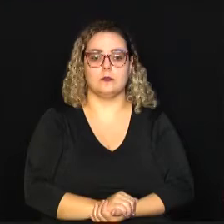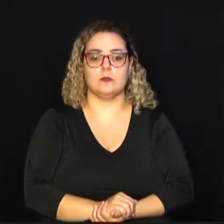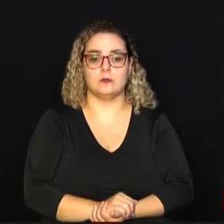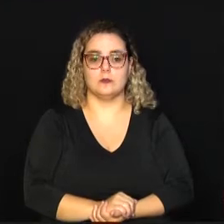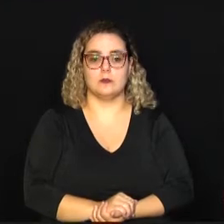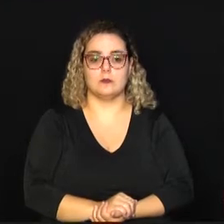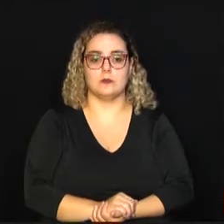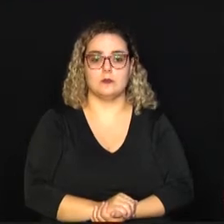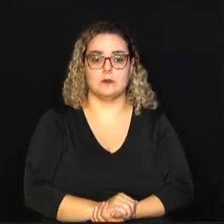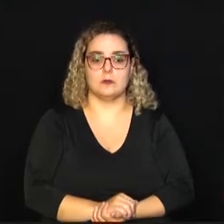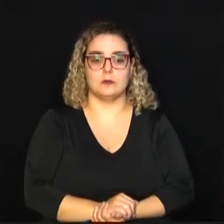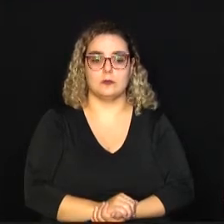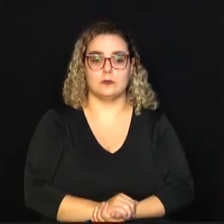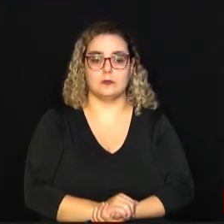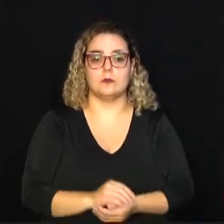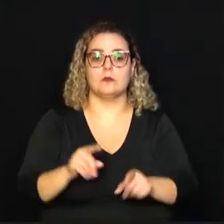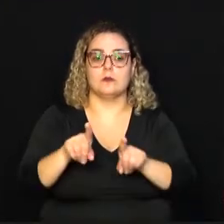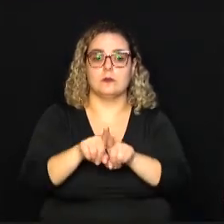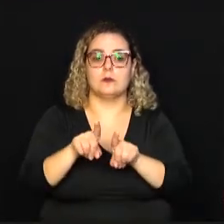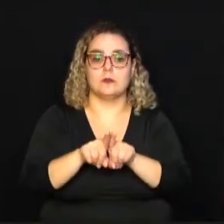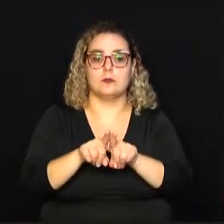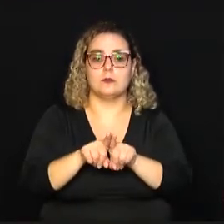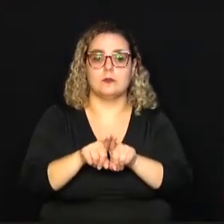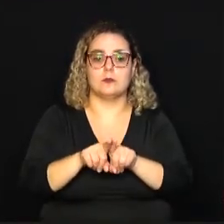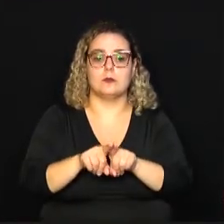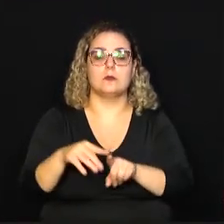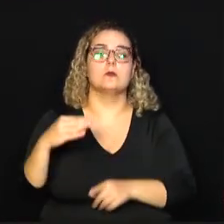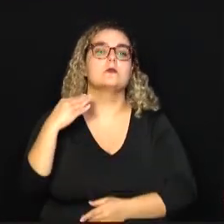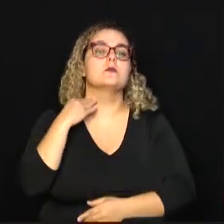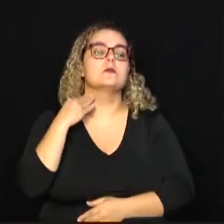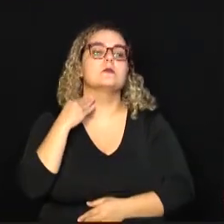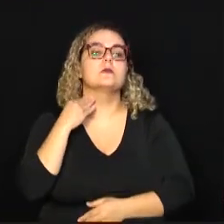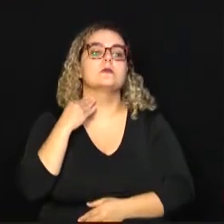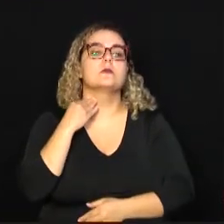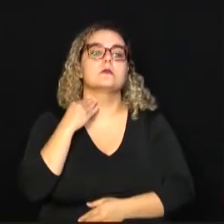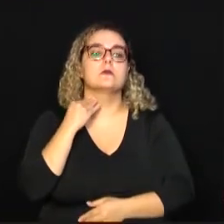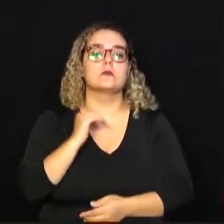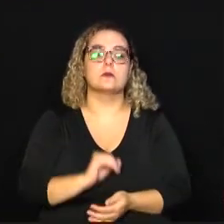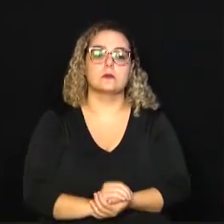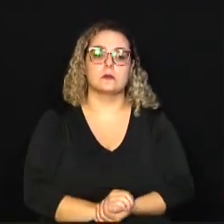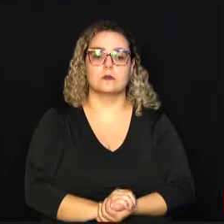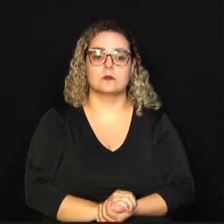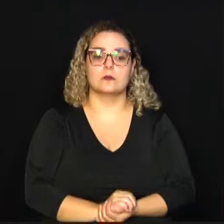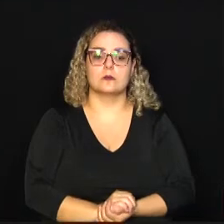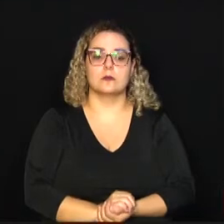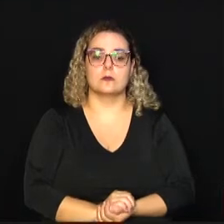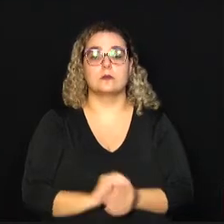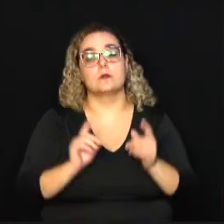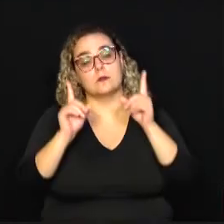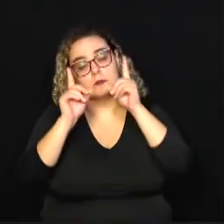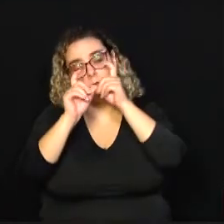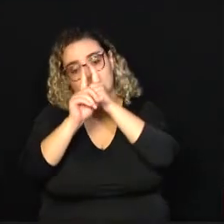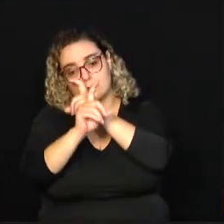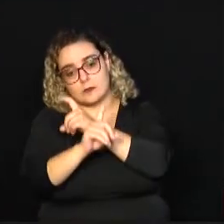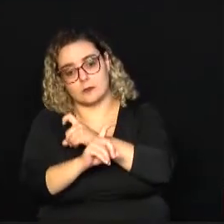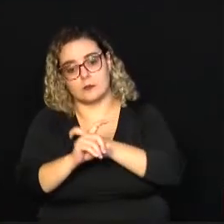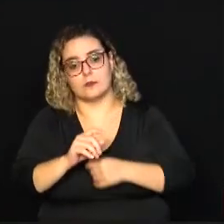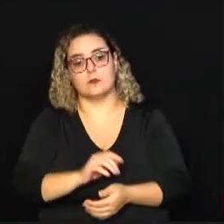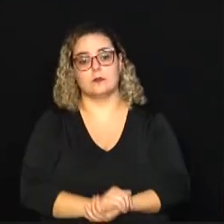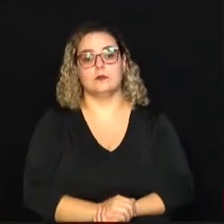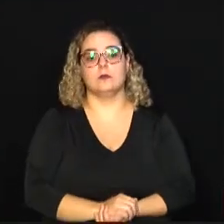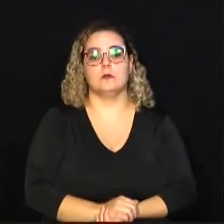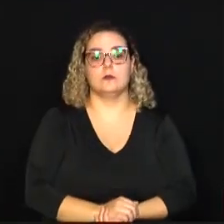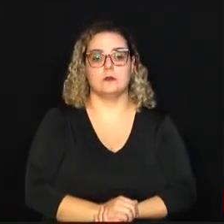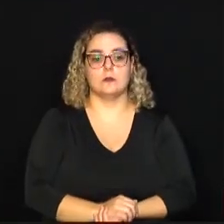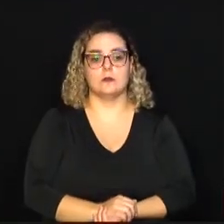arrecadação e uma conta, né? Uma conta bancária que, pela dificuldade que foi agora, acho